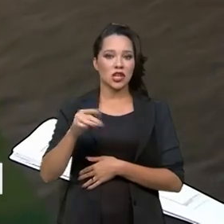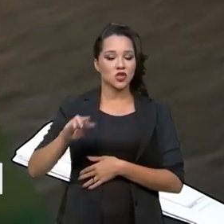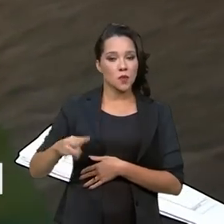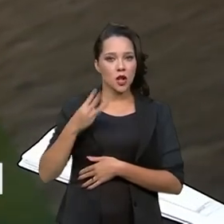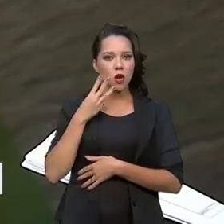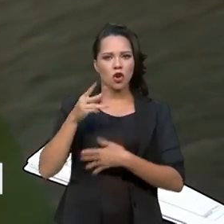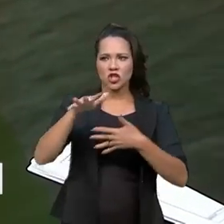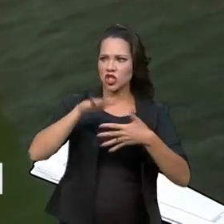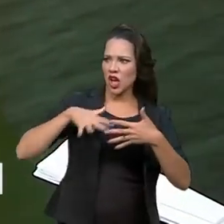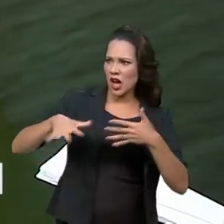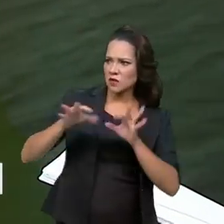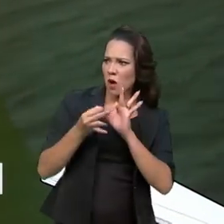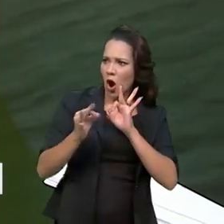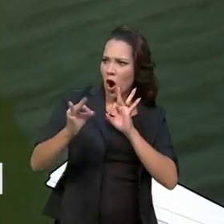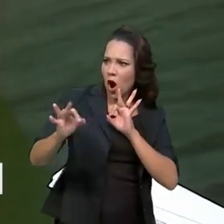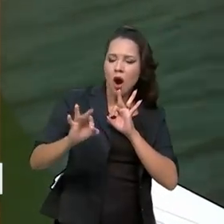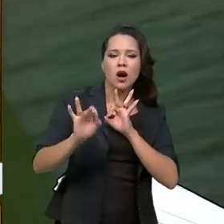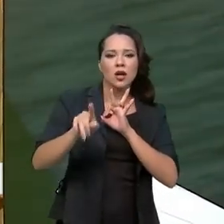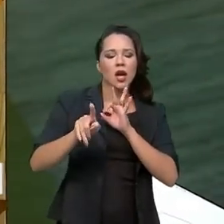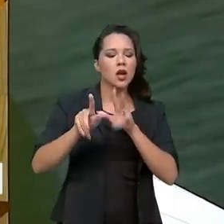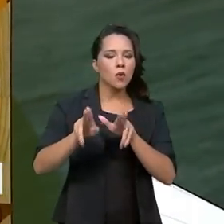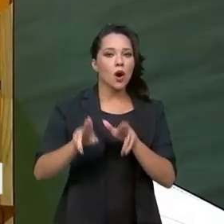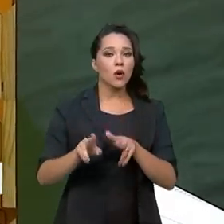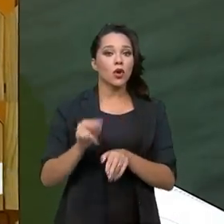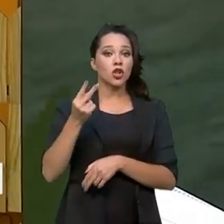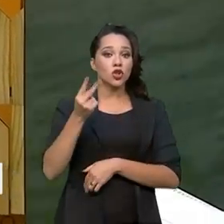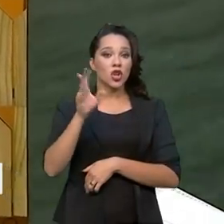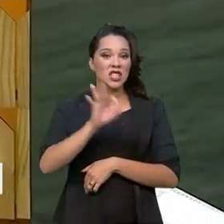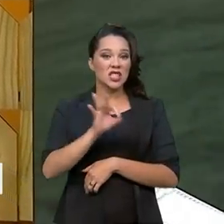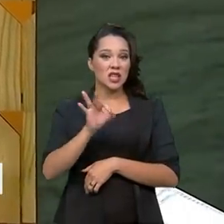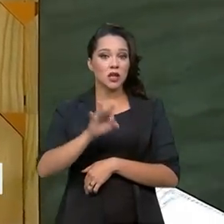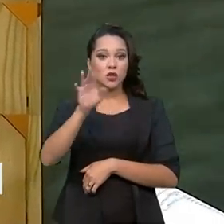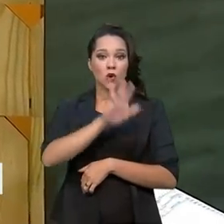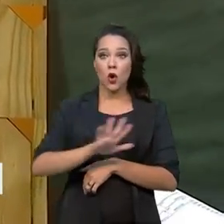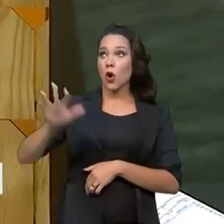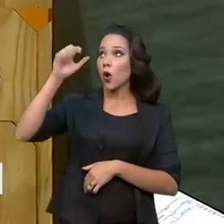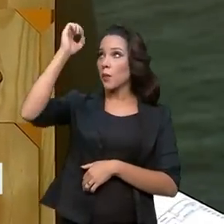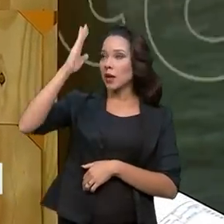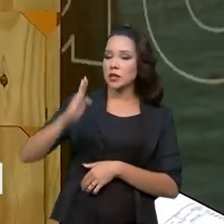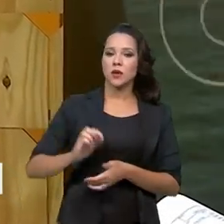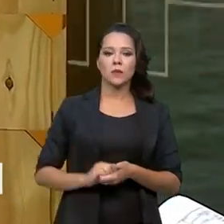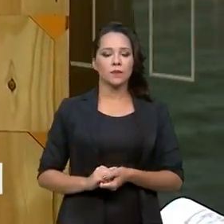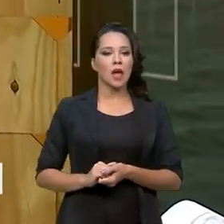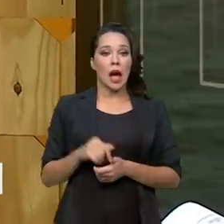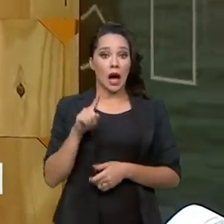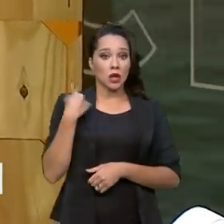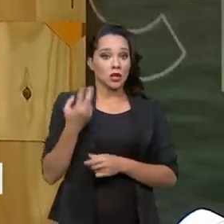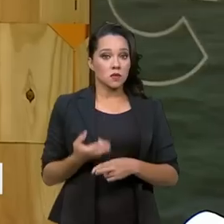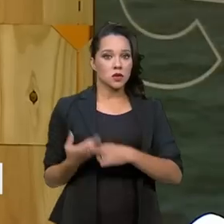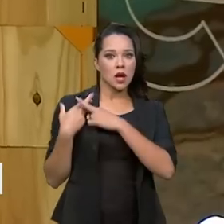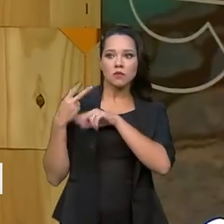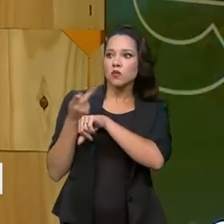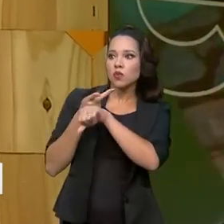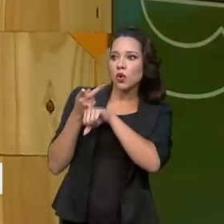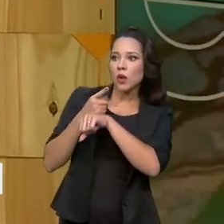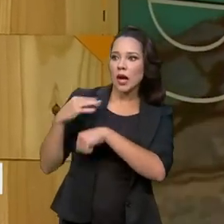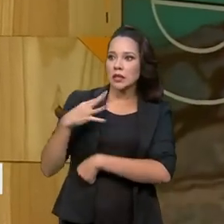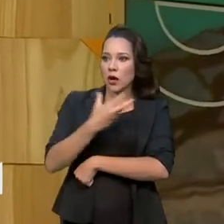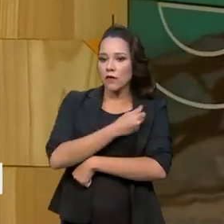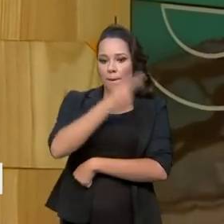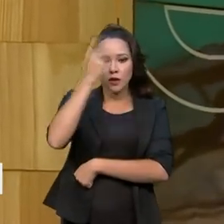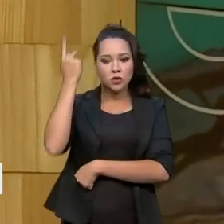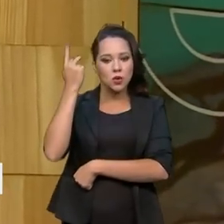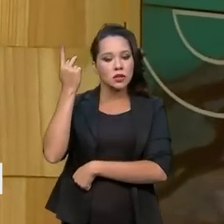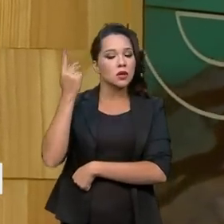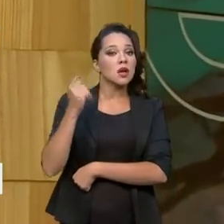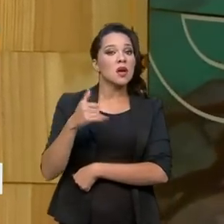milhões de quilômetros quadrados, o que corresponderia a 2/3 do território brasileiro, a nossa responsabilidade de busca e salvamento